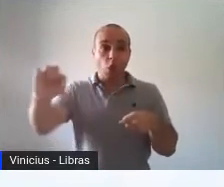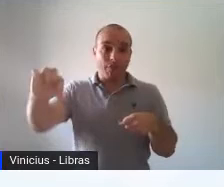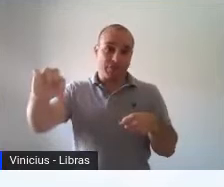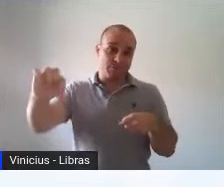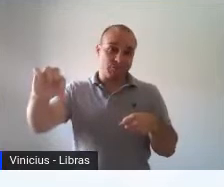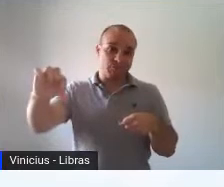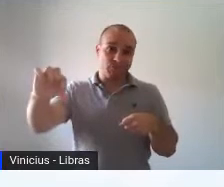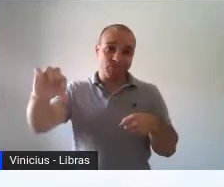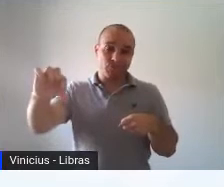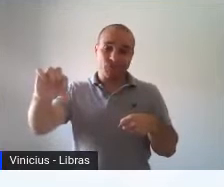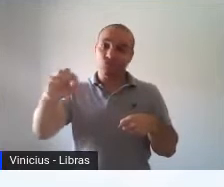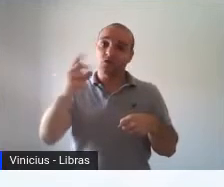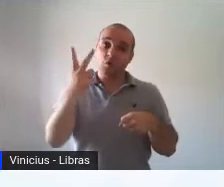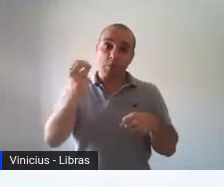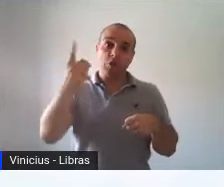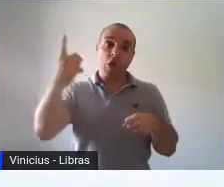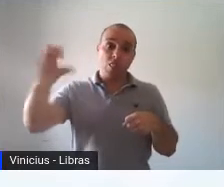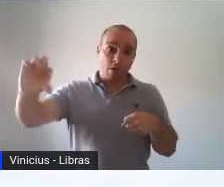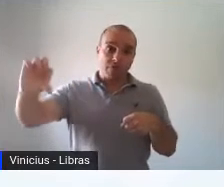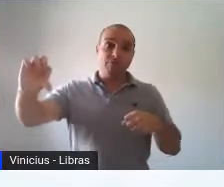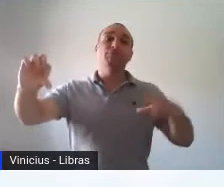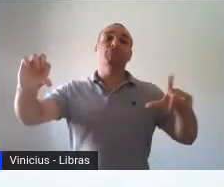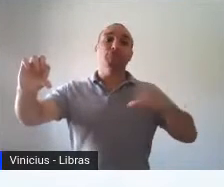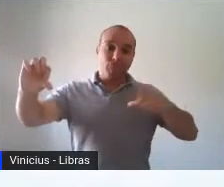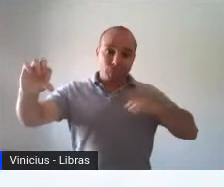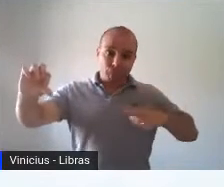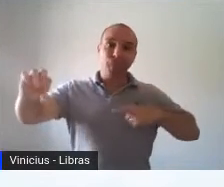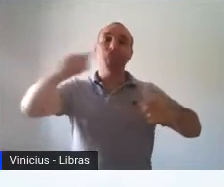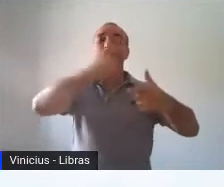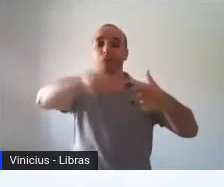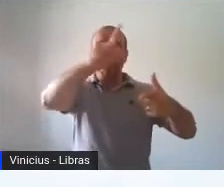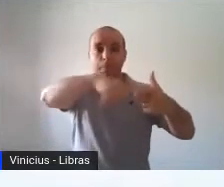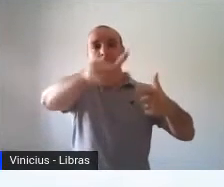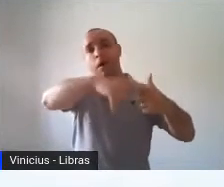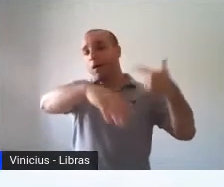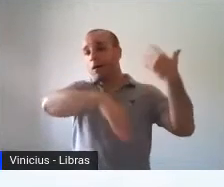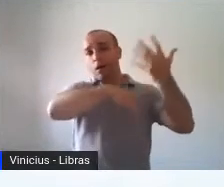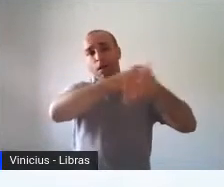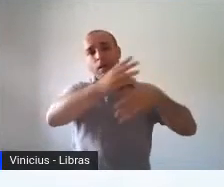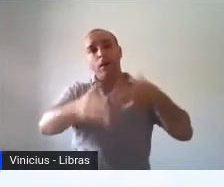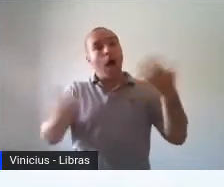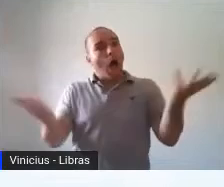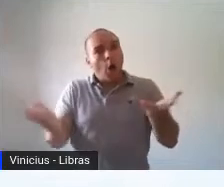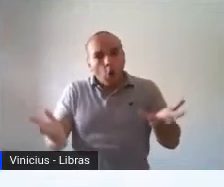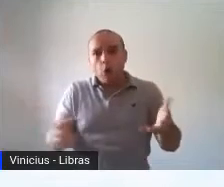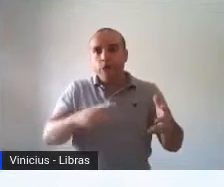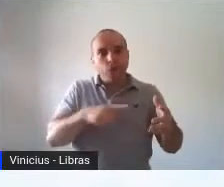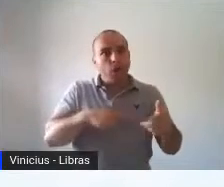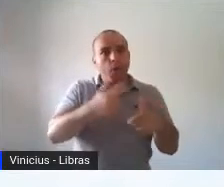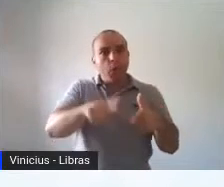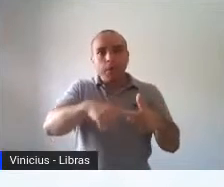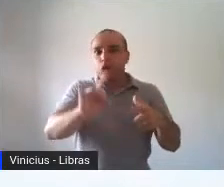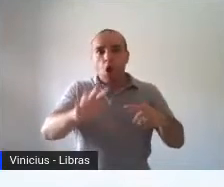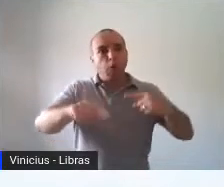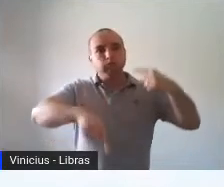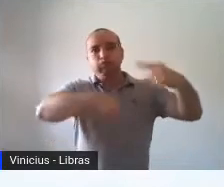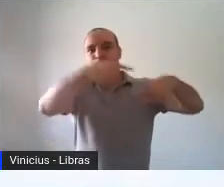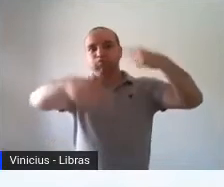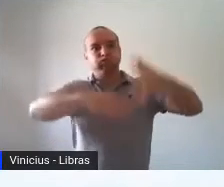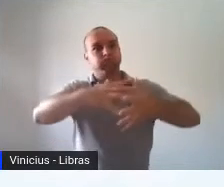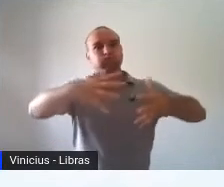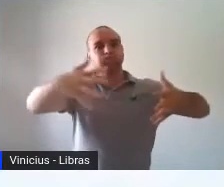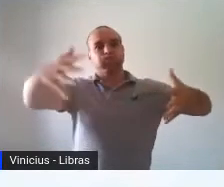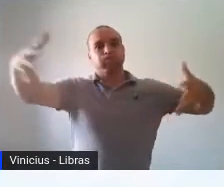não sei, tem medo, né? Num país sério, eu acho que a gente já estava numa outra situação. Mas, Exatamente. infelizmente, o